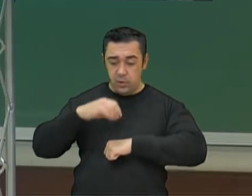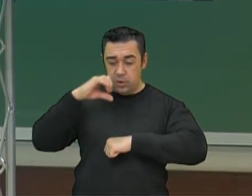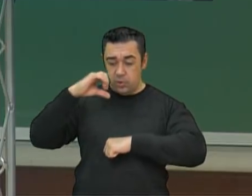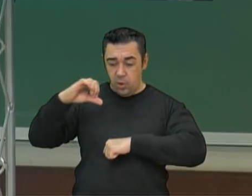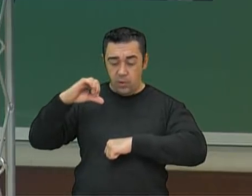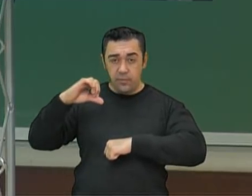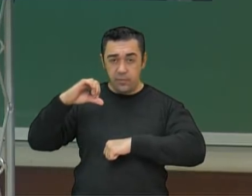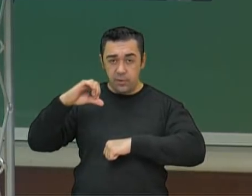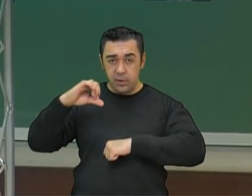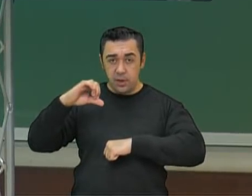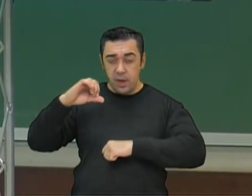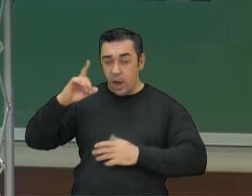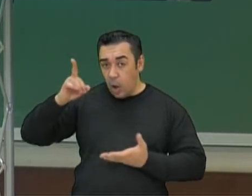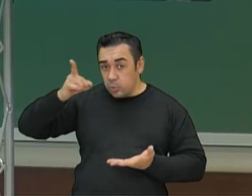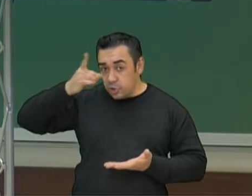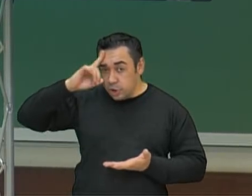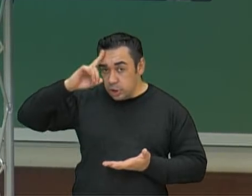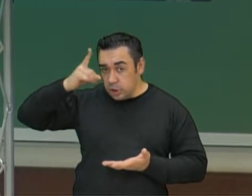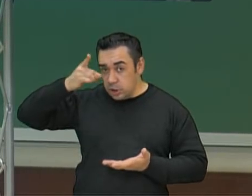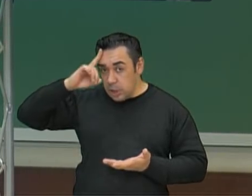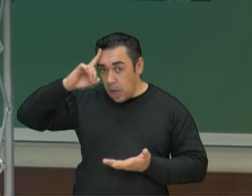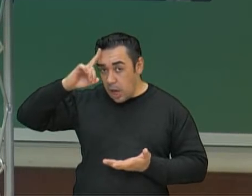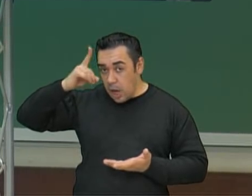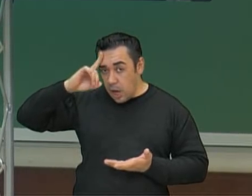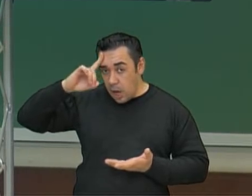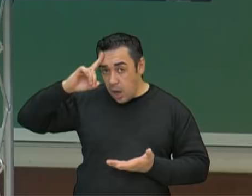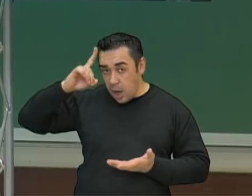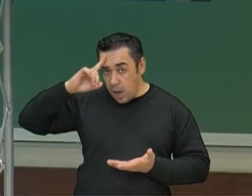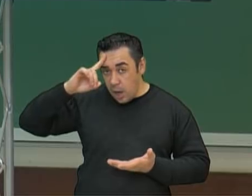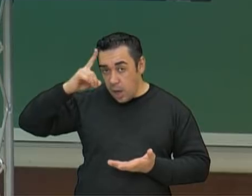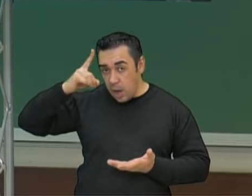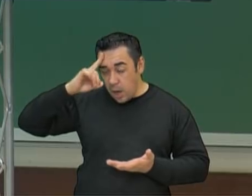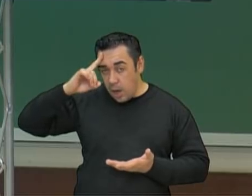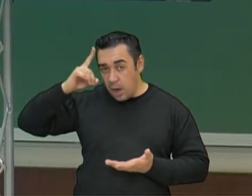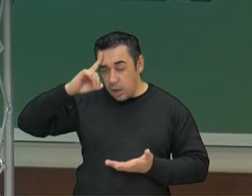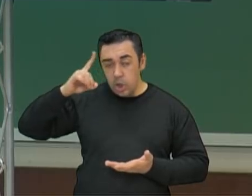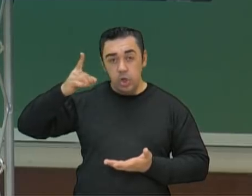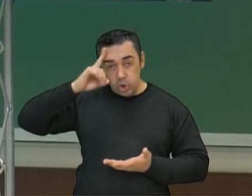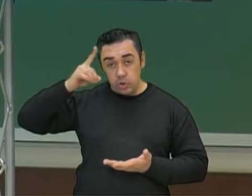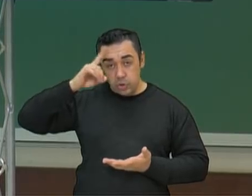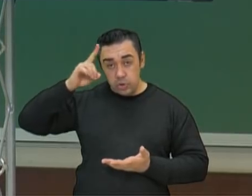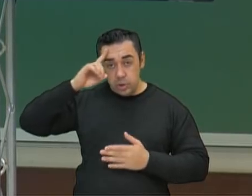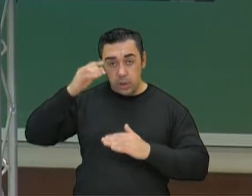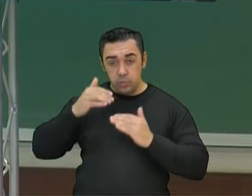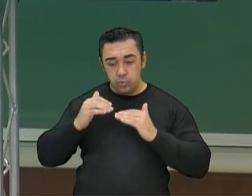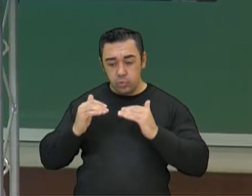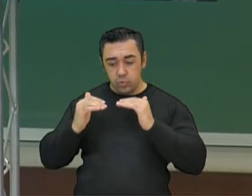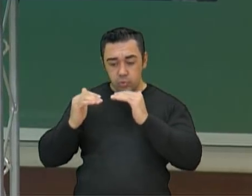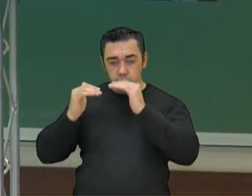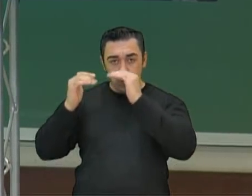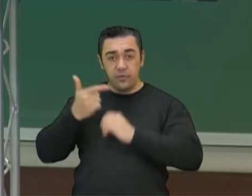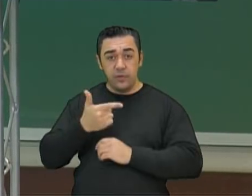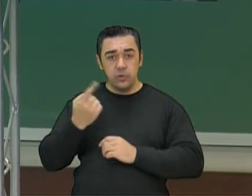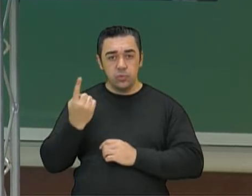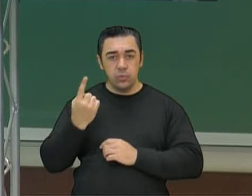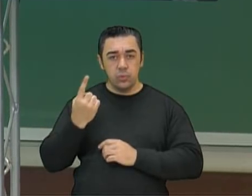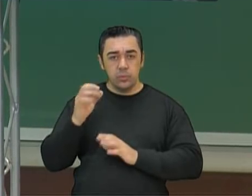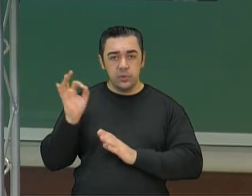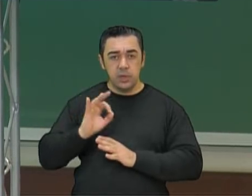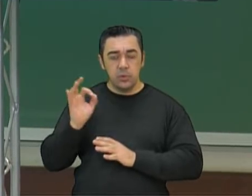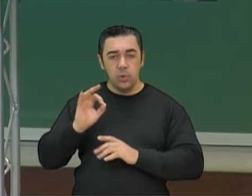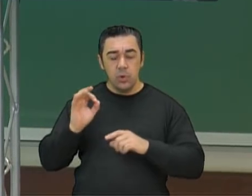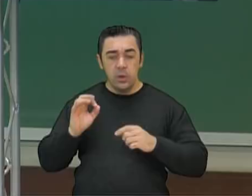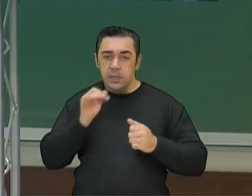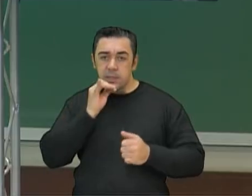20,9% ao dia. Por dia, os preços subiam quase 21% do que era no dia anterior